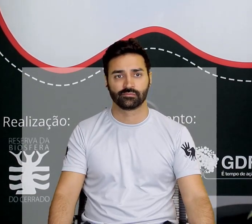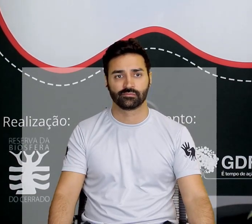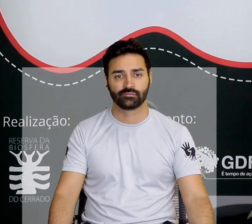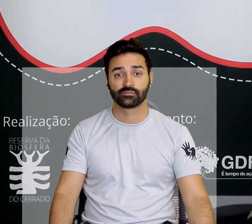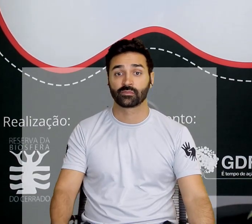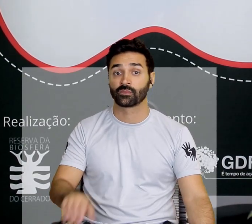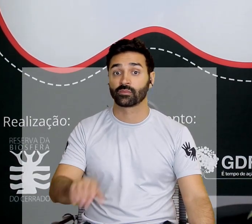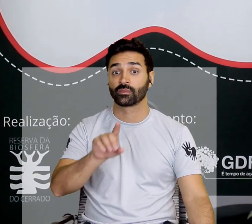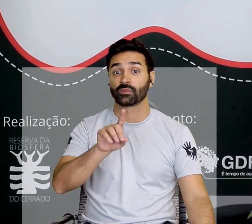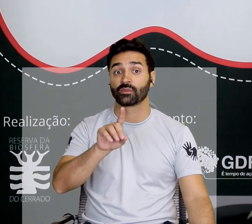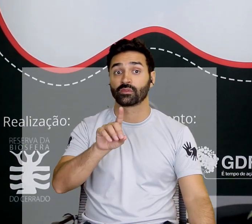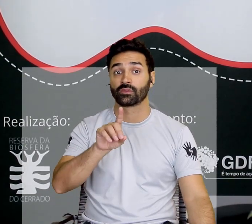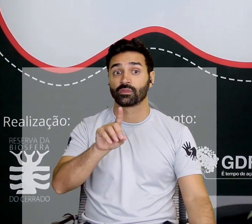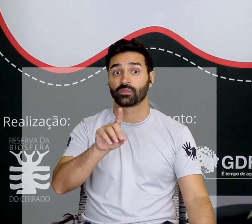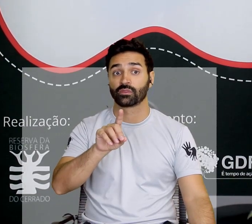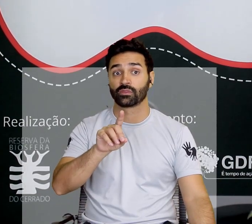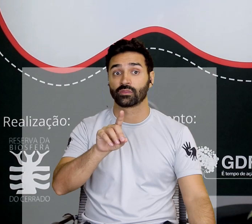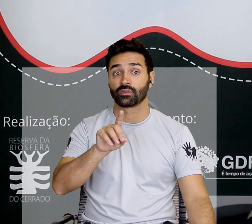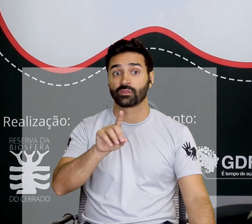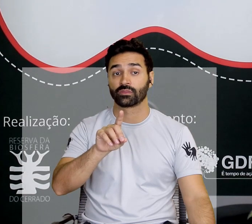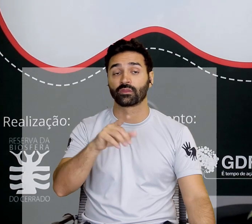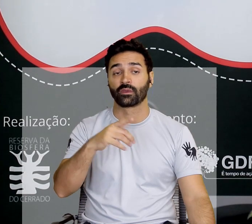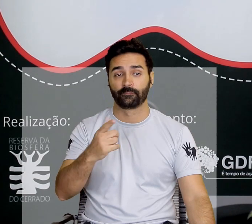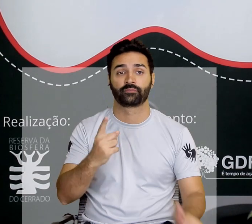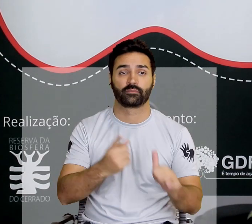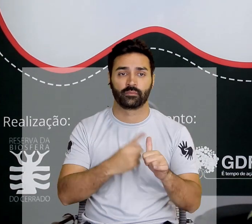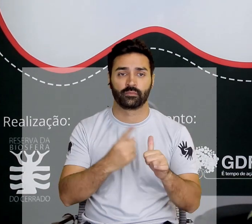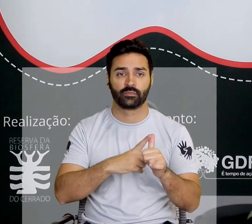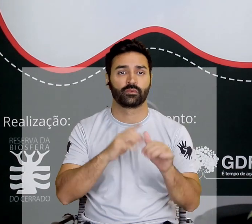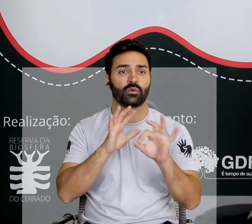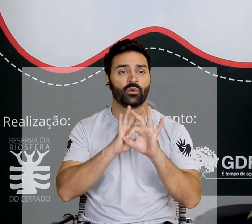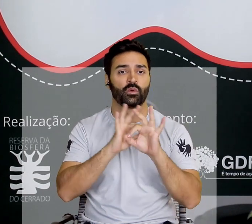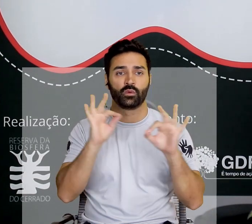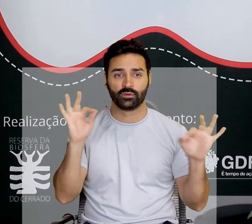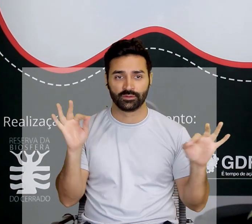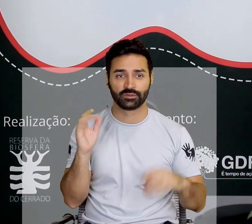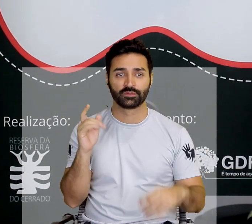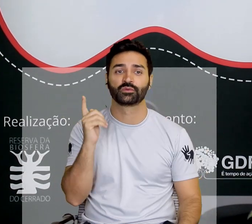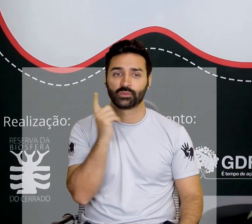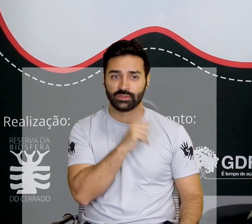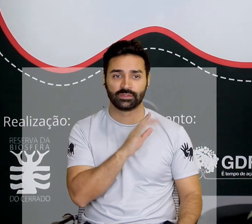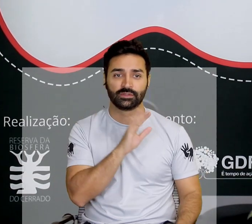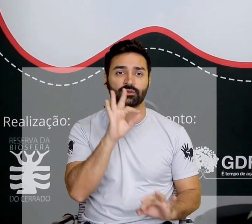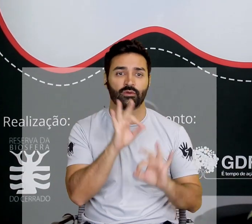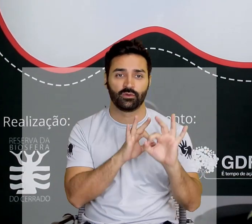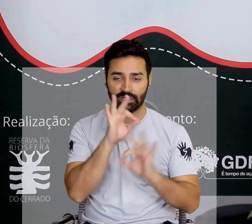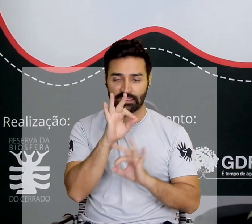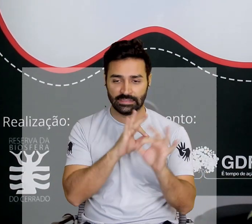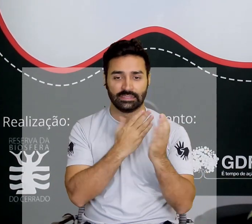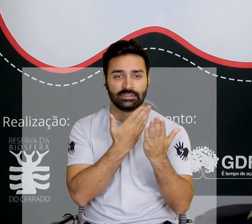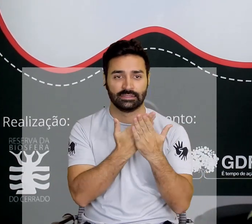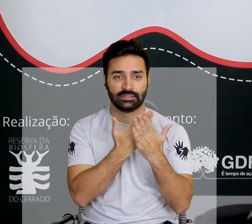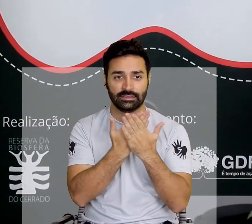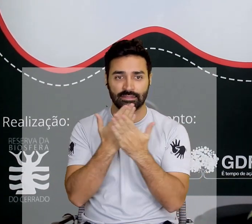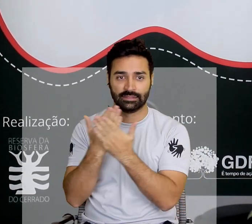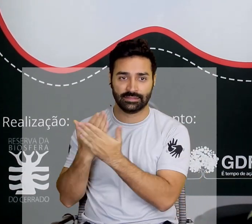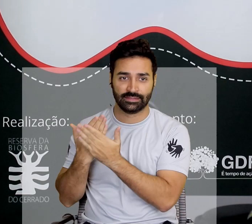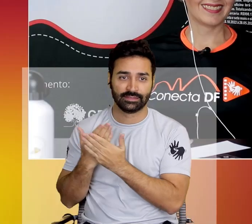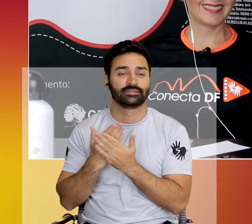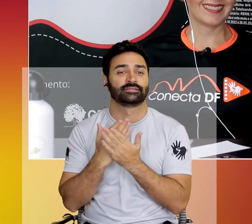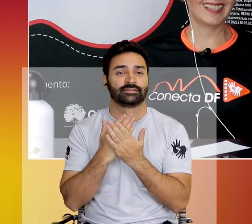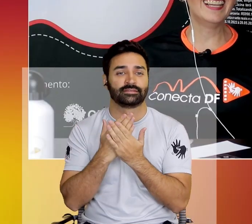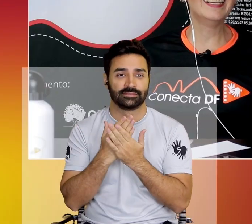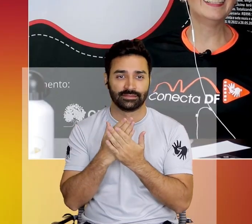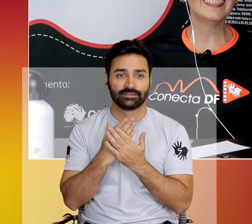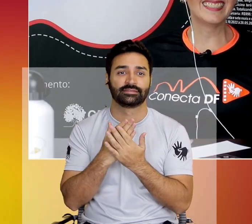Débora? Primeiro que tá ótimo. Agora que conseguiu organizar a aula, conseguiu travar todo mundo para ninguém